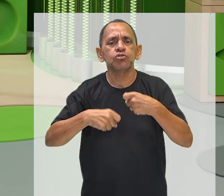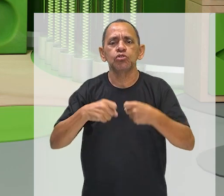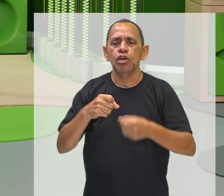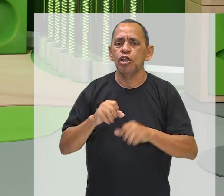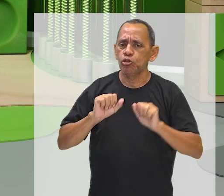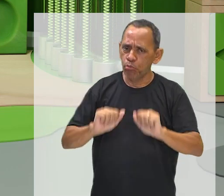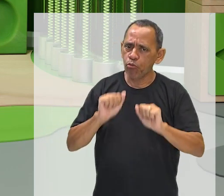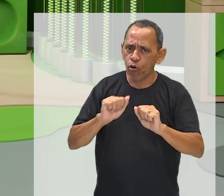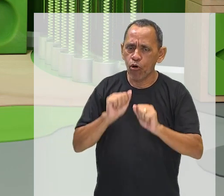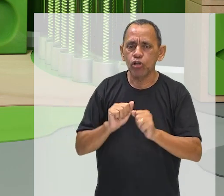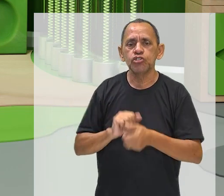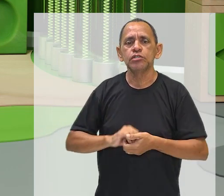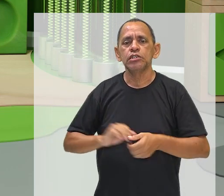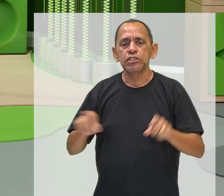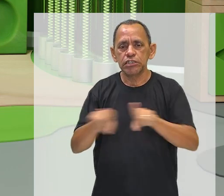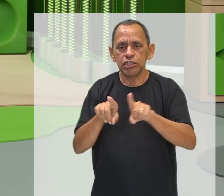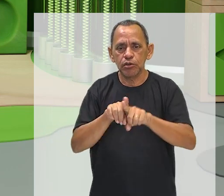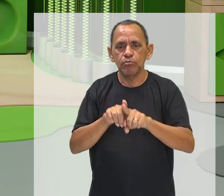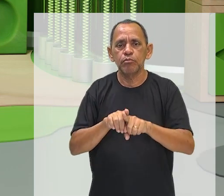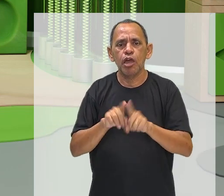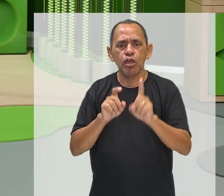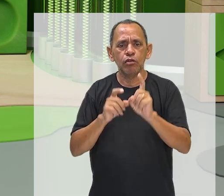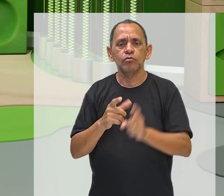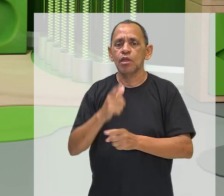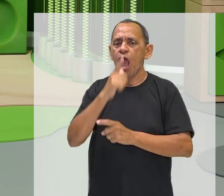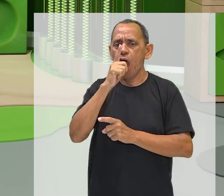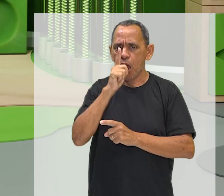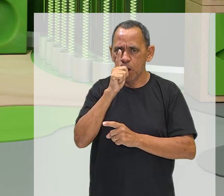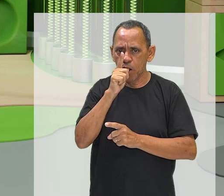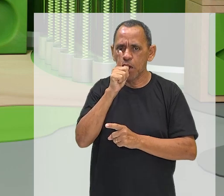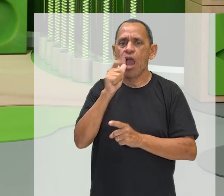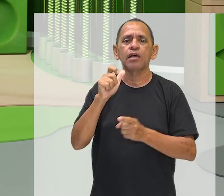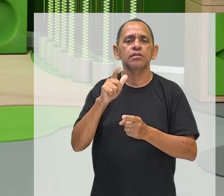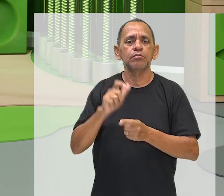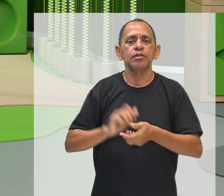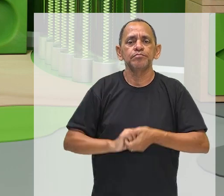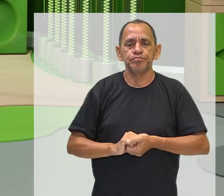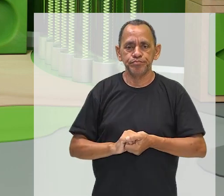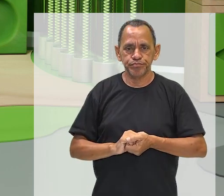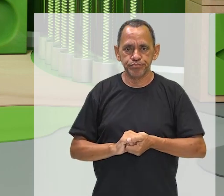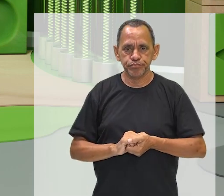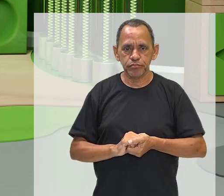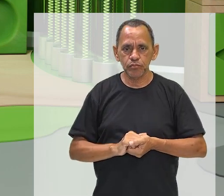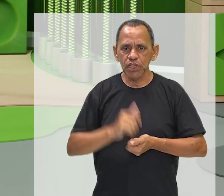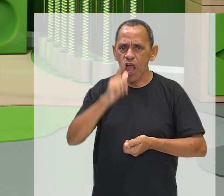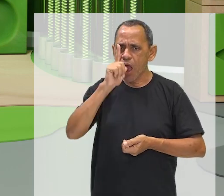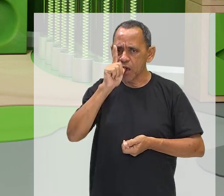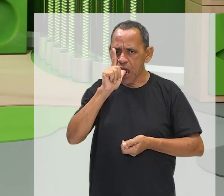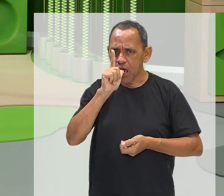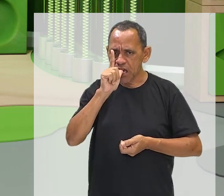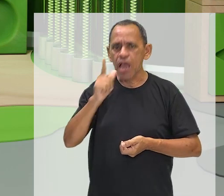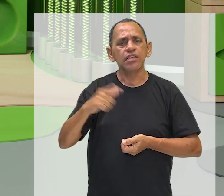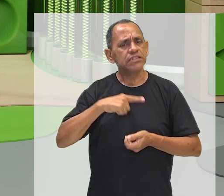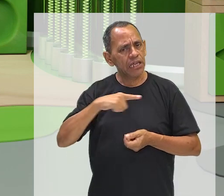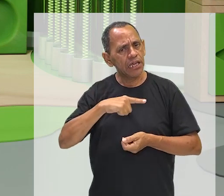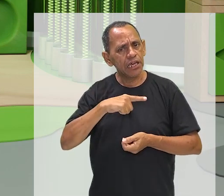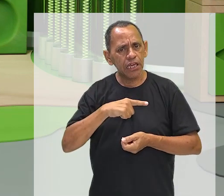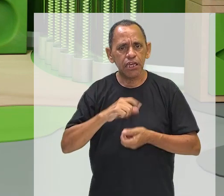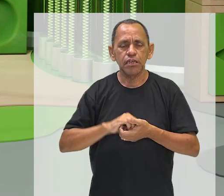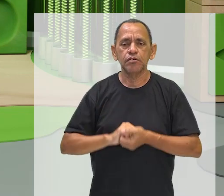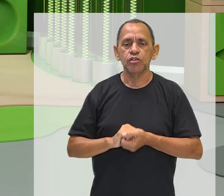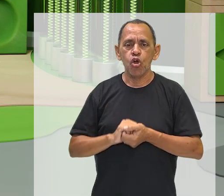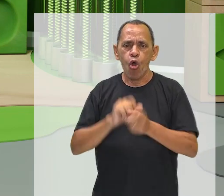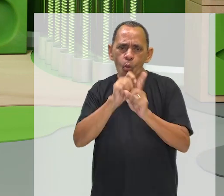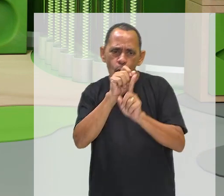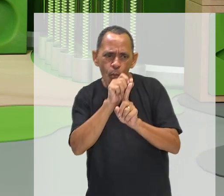porção final da uretra, ali são eliminados ali pelo pênis, certo? Que são órgãos externos. Então, a gente consegue visualizar aqui nessa imagem